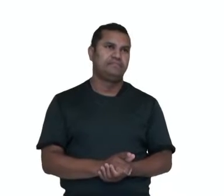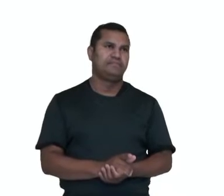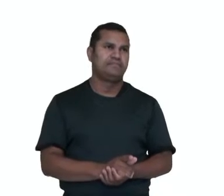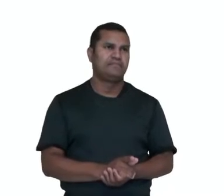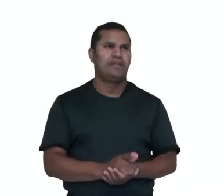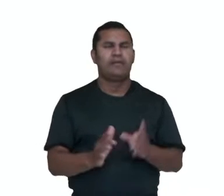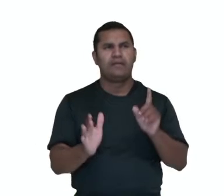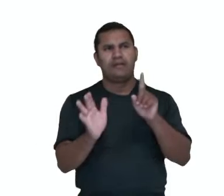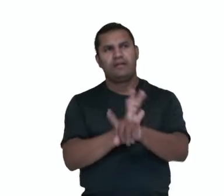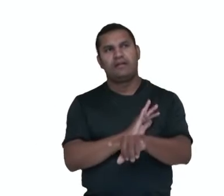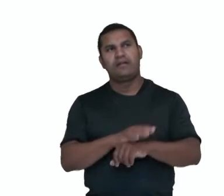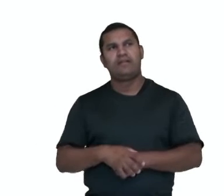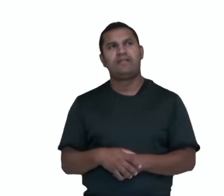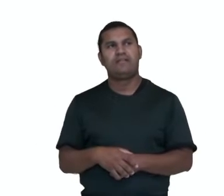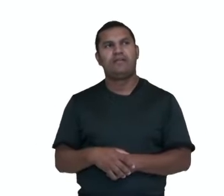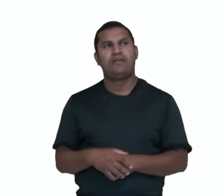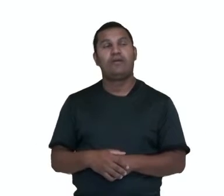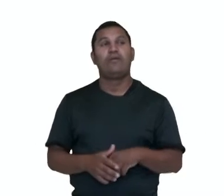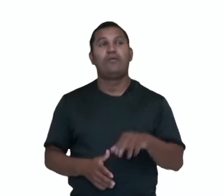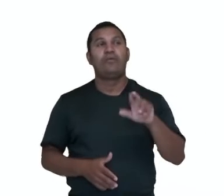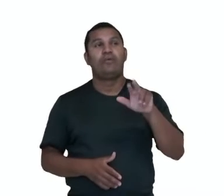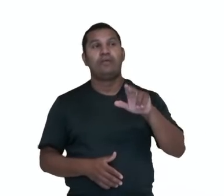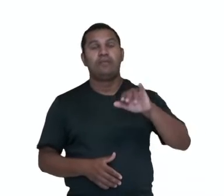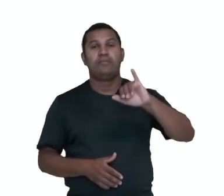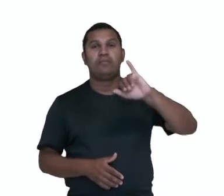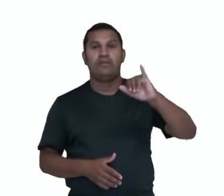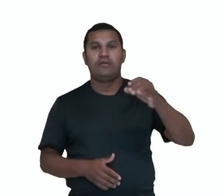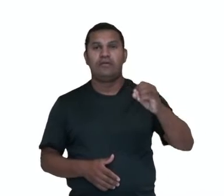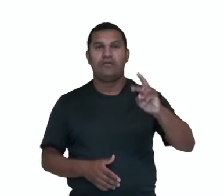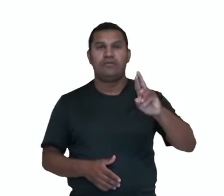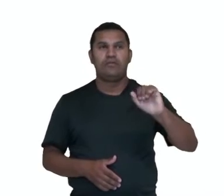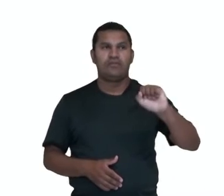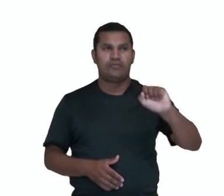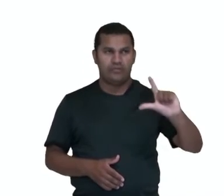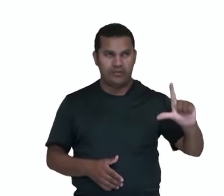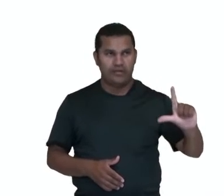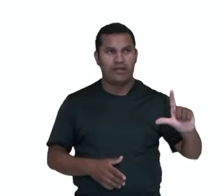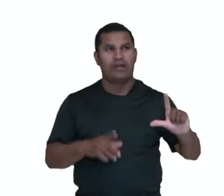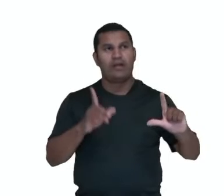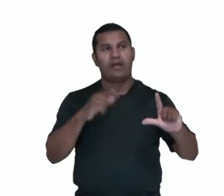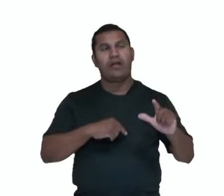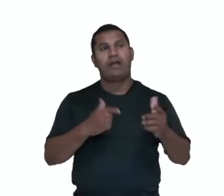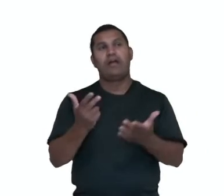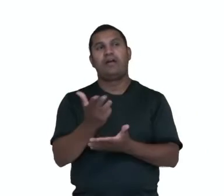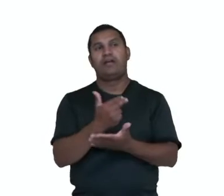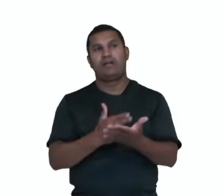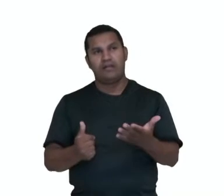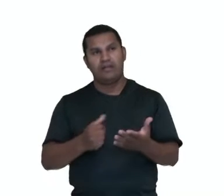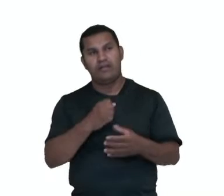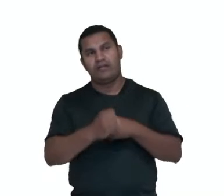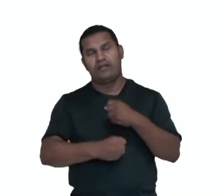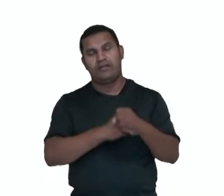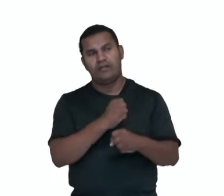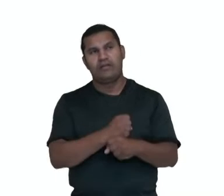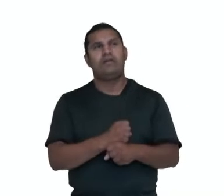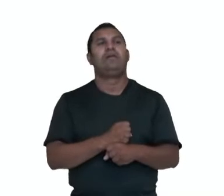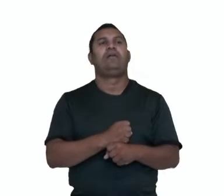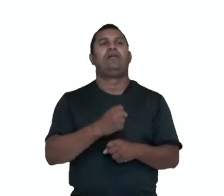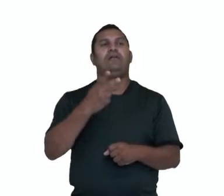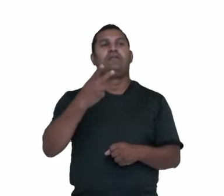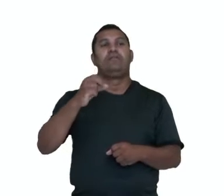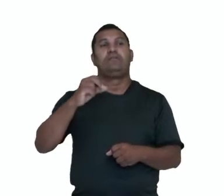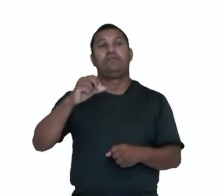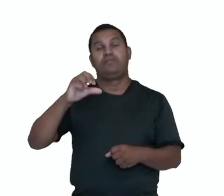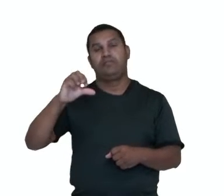Atividade de número 1. Irmão do Jorel, série do desenho animado brasileira, foi criado por Juliano Henrico. O desenho